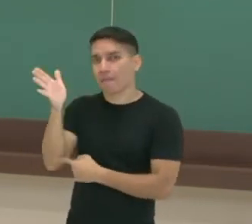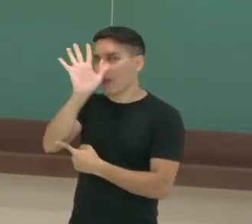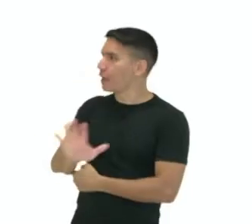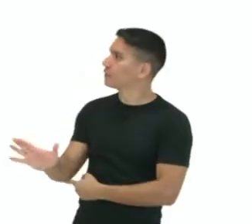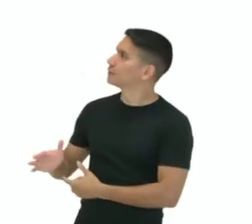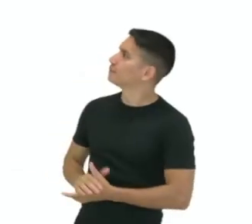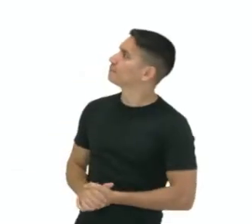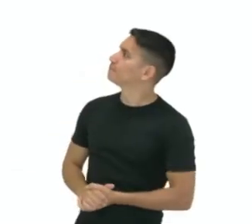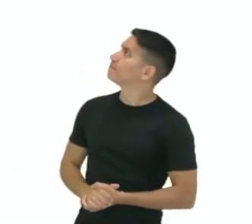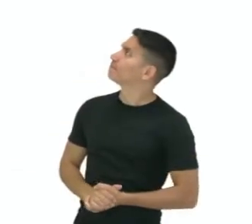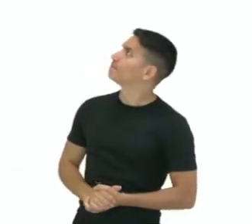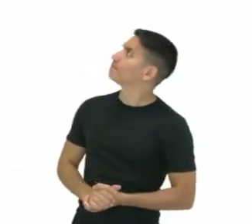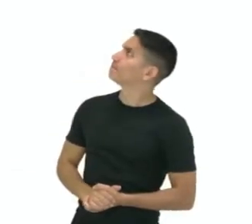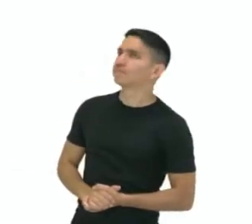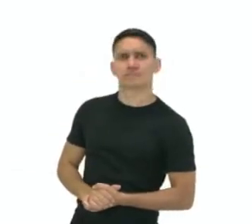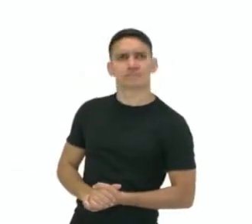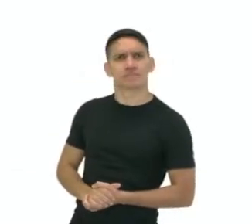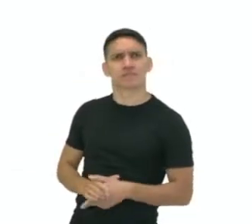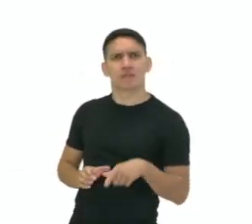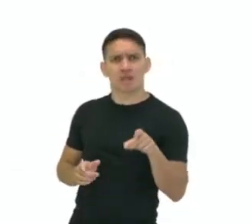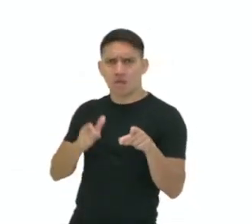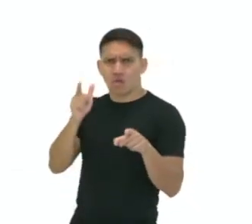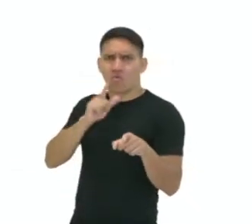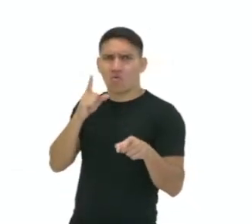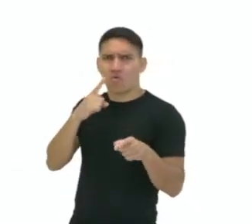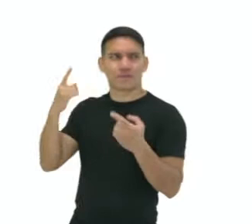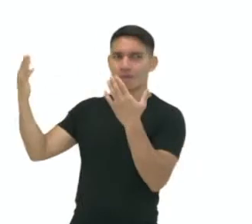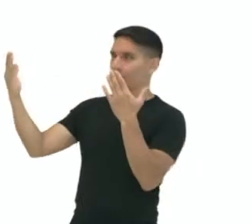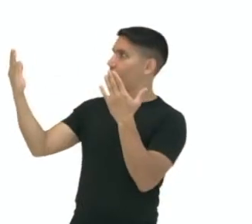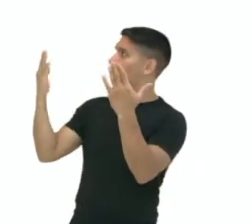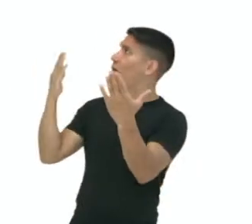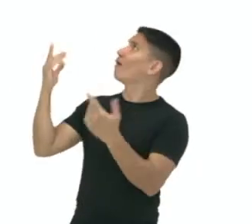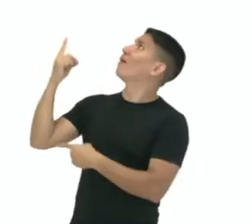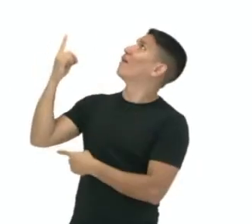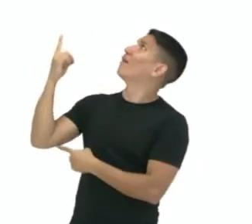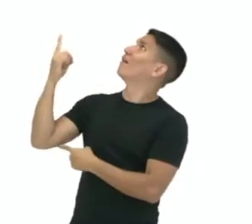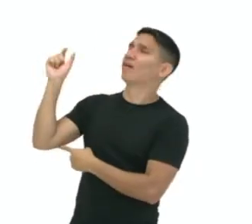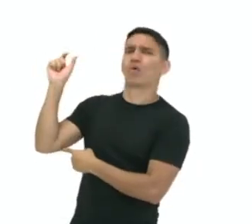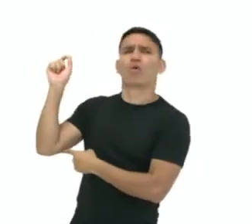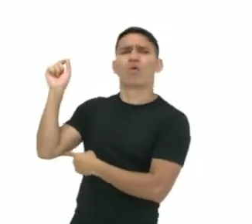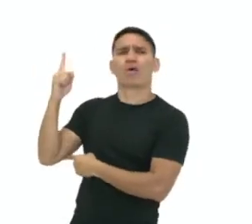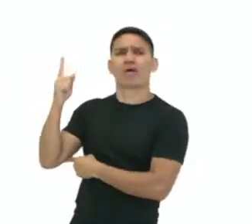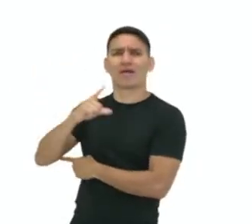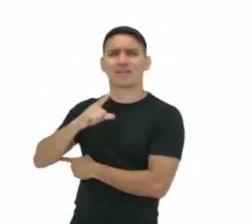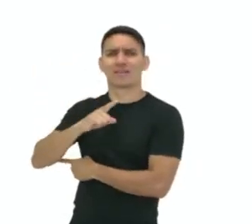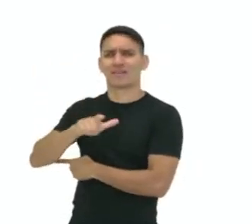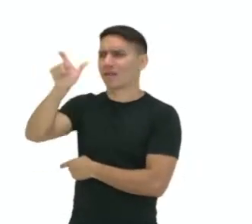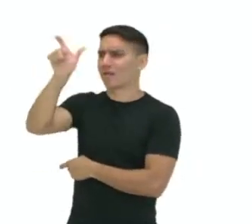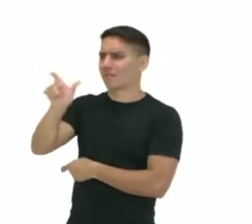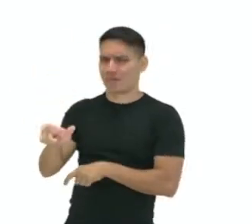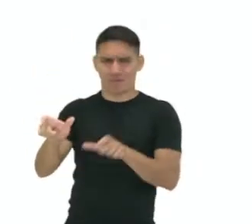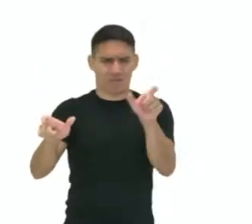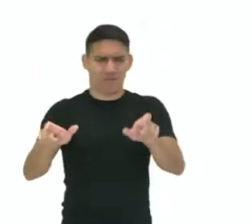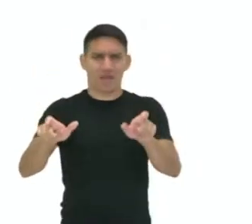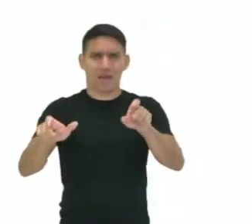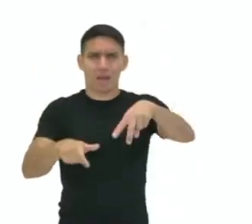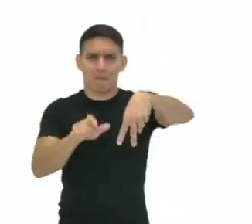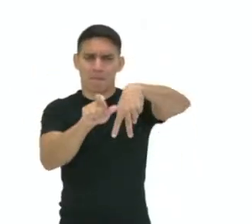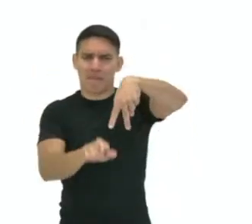imagem. Você consegue comparar a perna da esquerda com a perna da